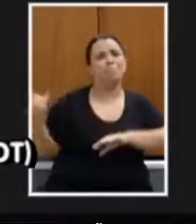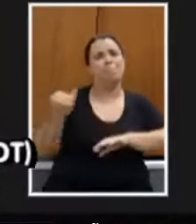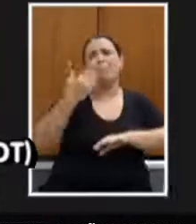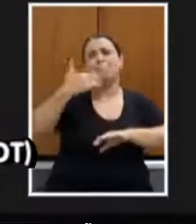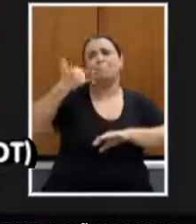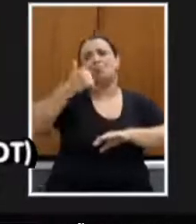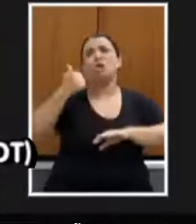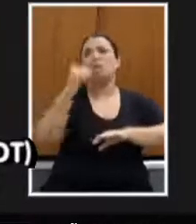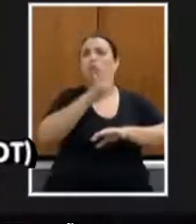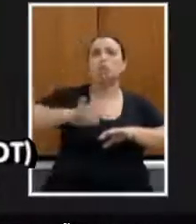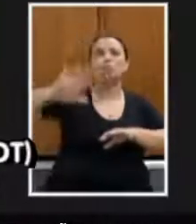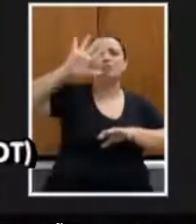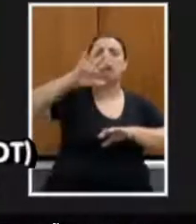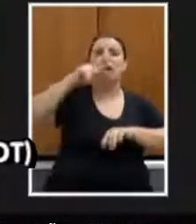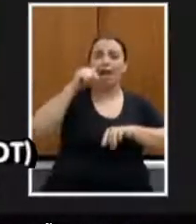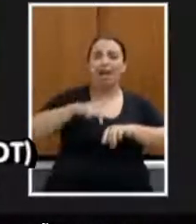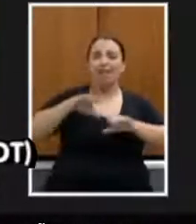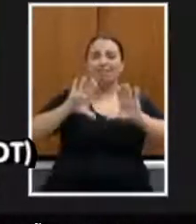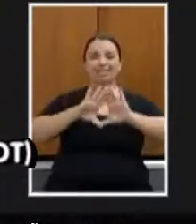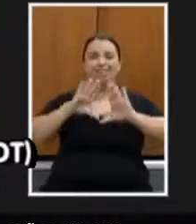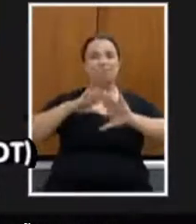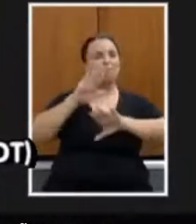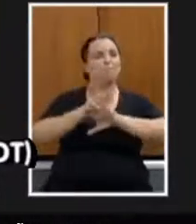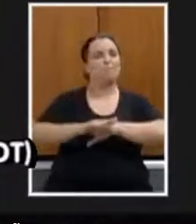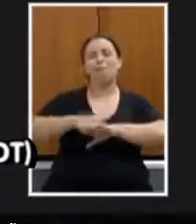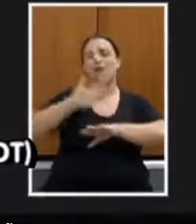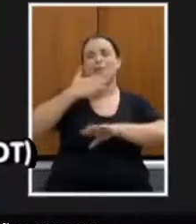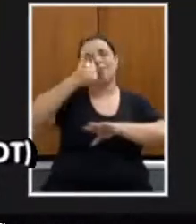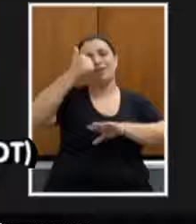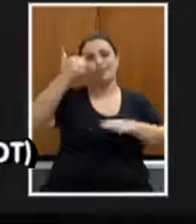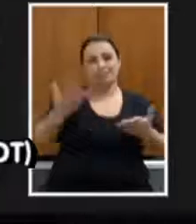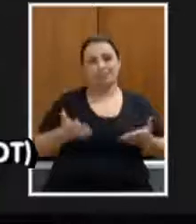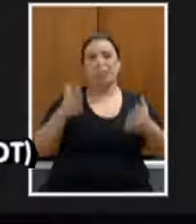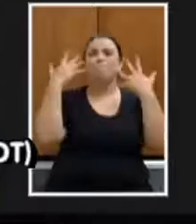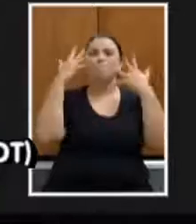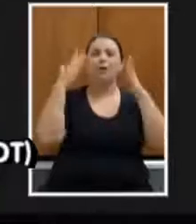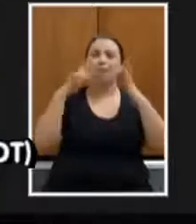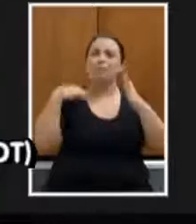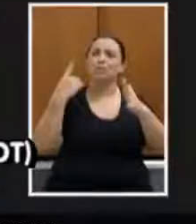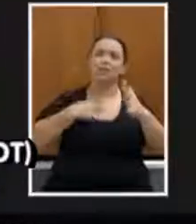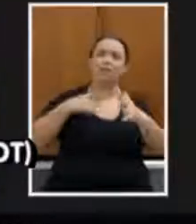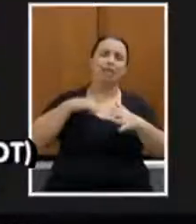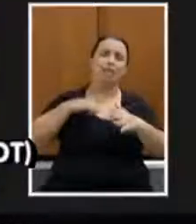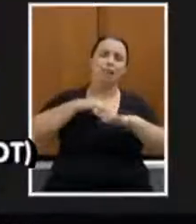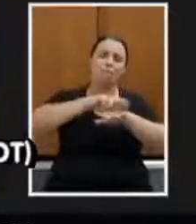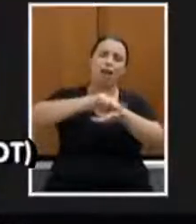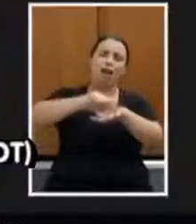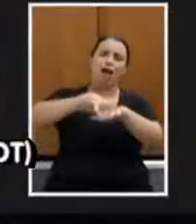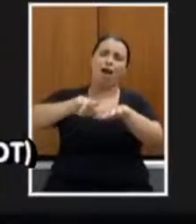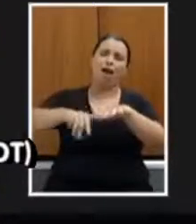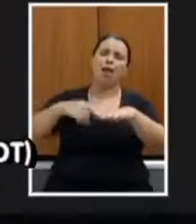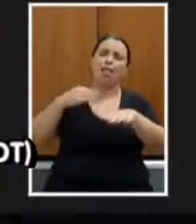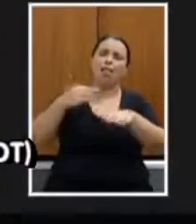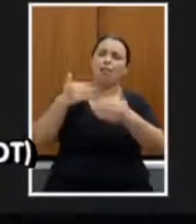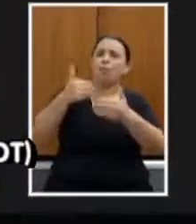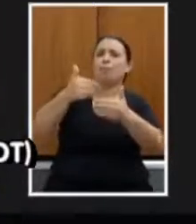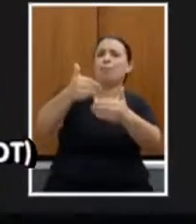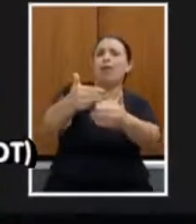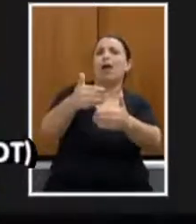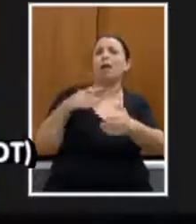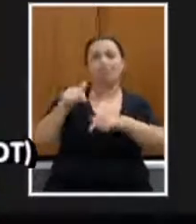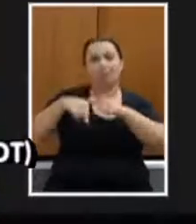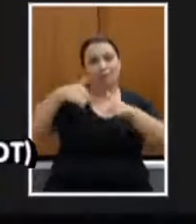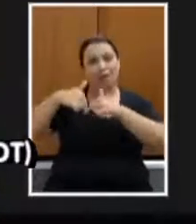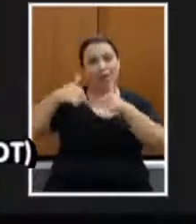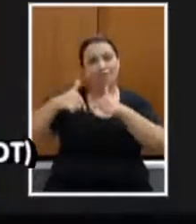Excelência, parabéns aos colegas que plantaram seus projetos hoje. Nós temos muito ainda para fazer para frente, muito para fazer por Minas Gerais, e eu tenho